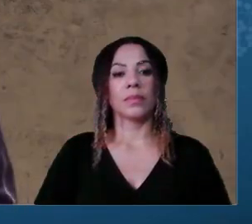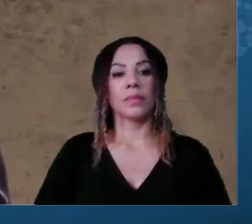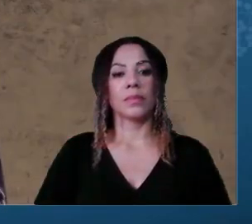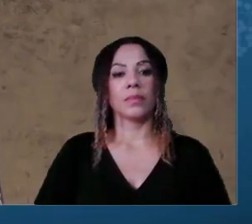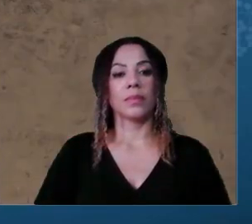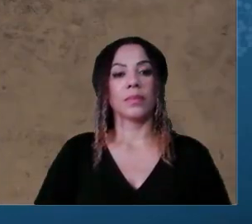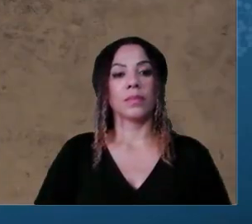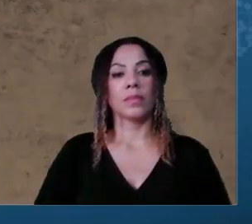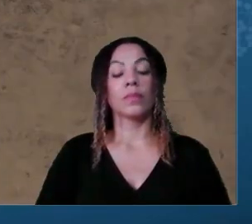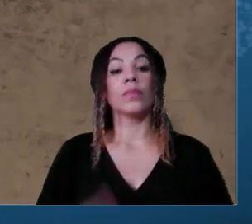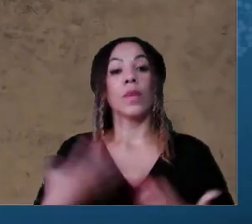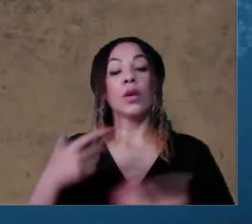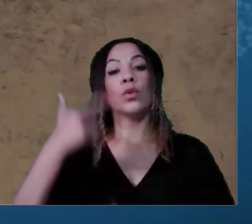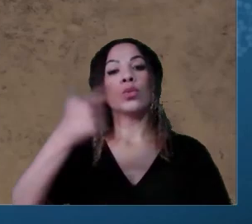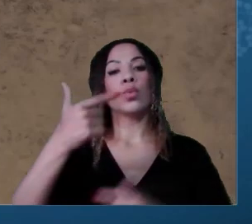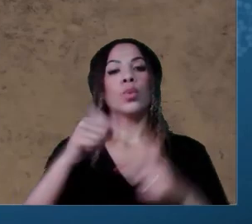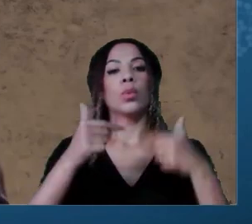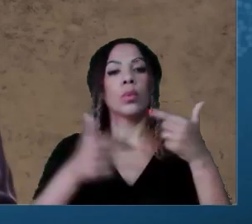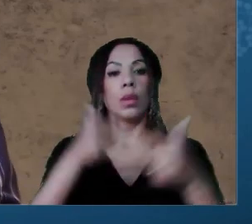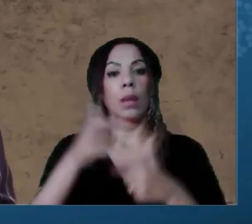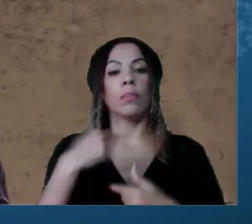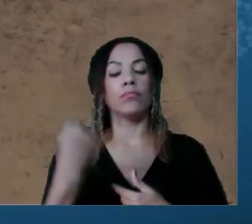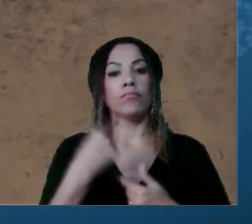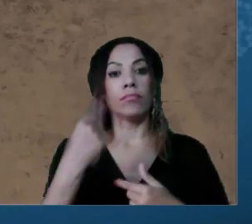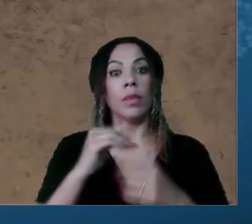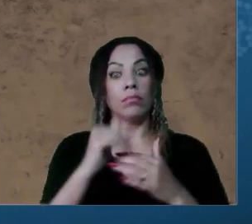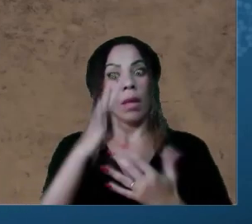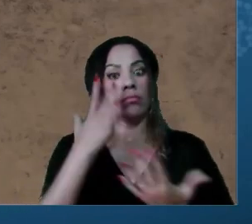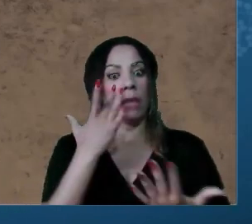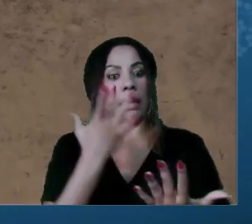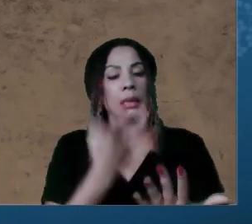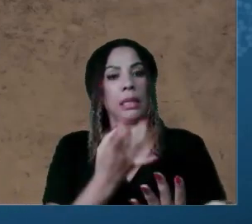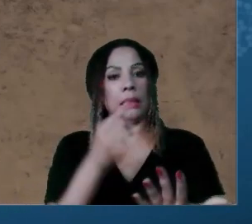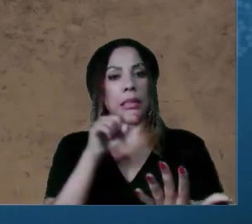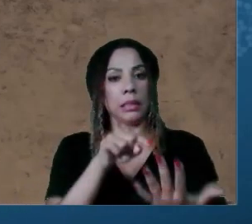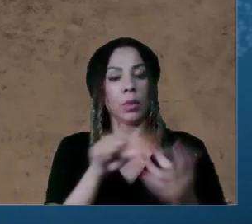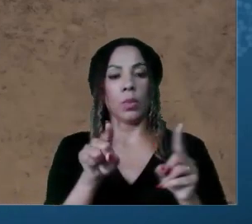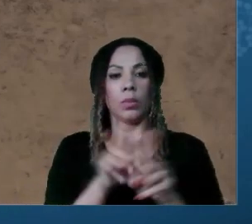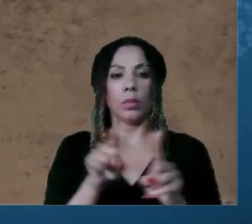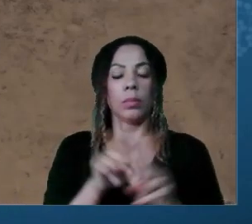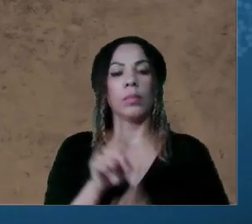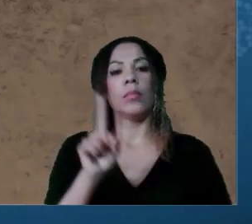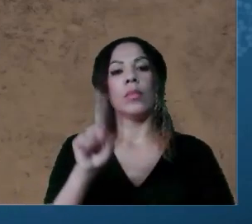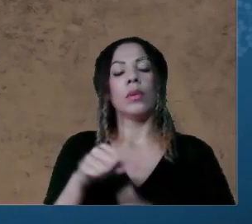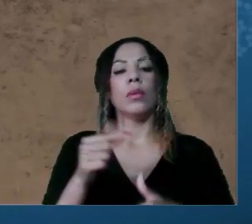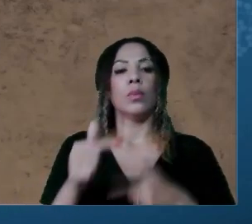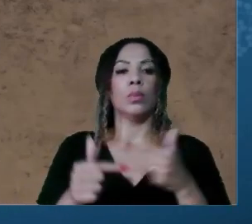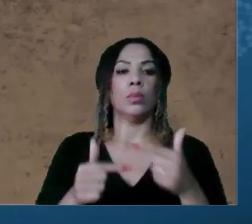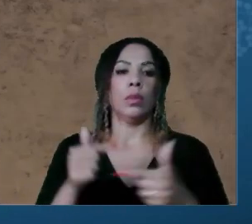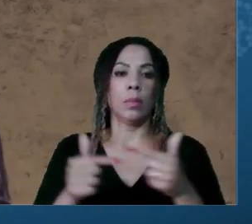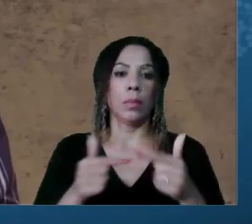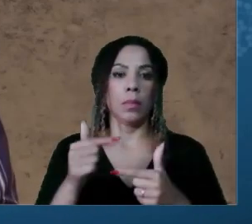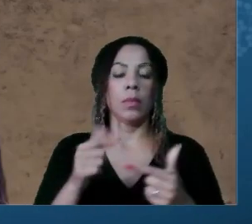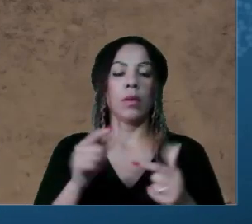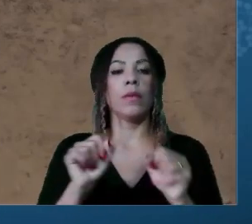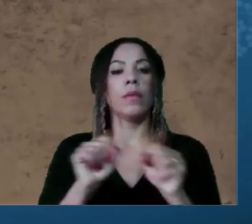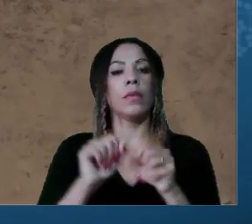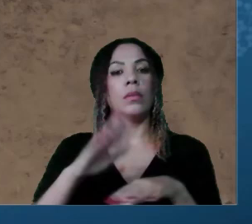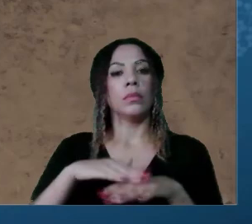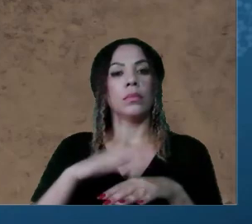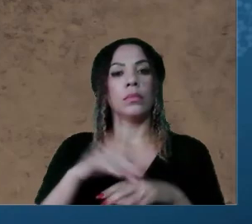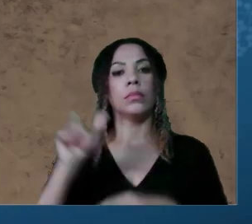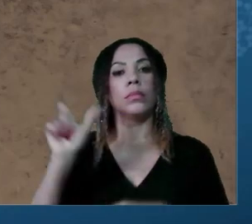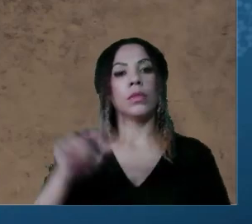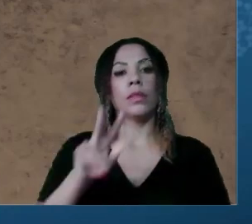O segundo trabalho que chamou muito a nossa atenção também foi um trabalho realizado pela Vanessa